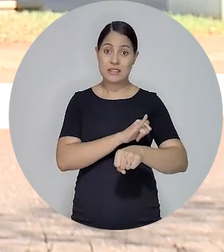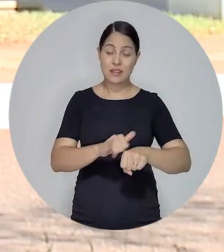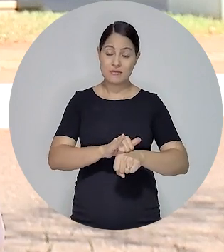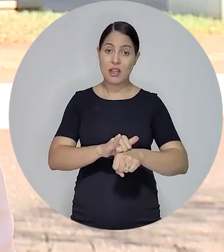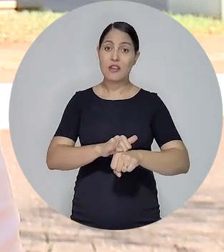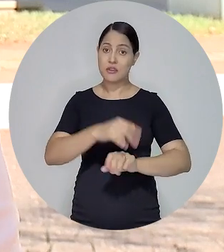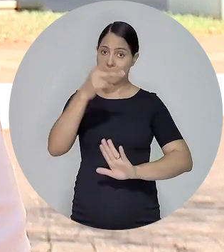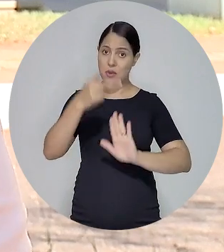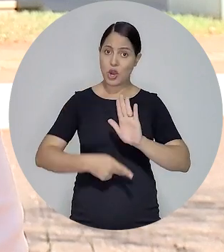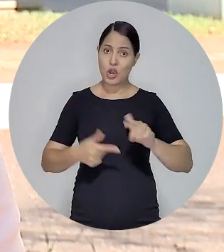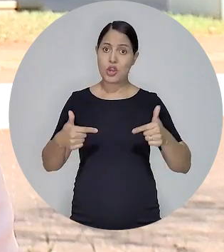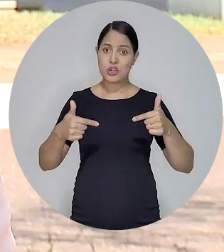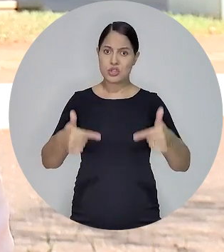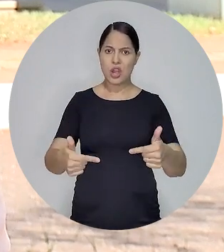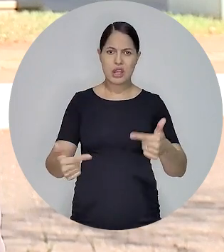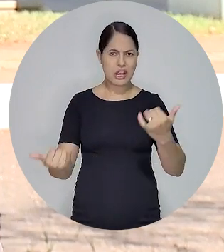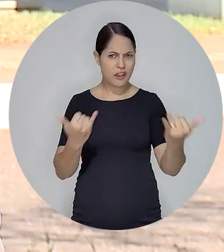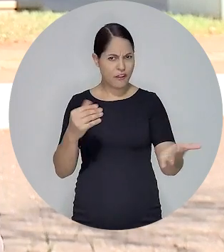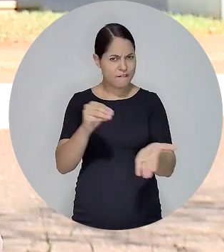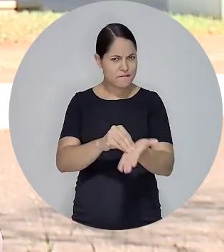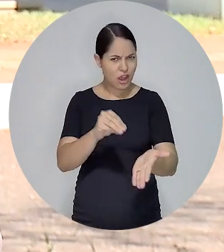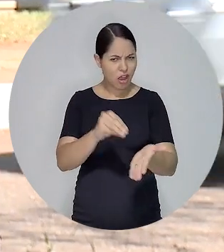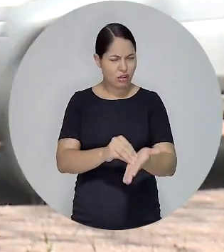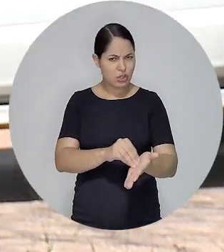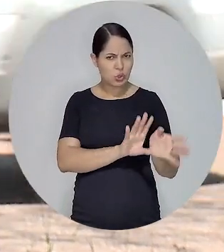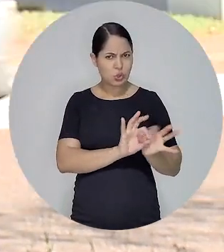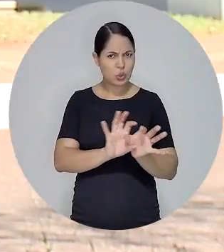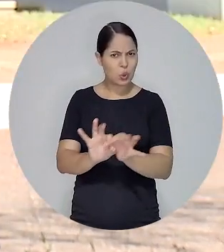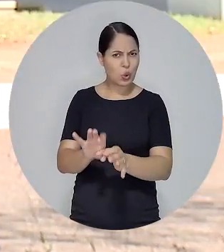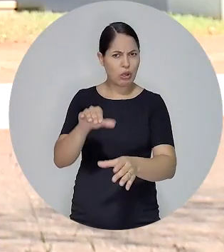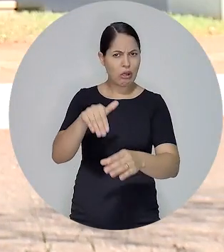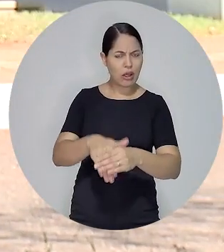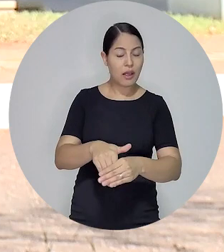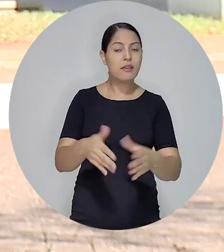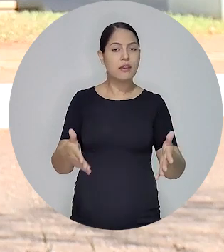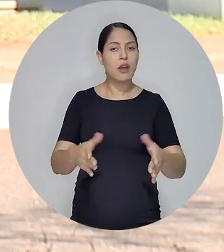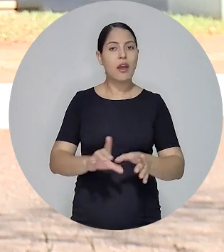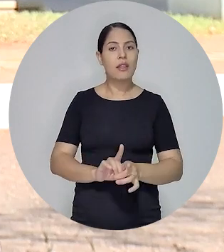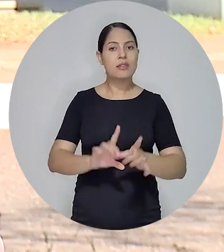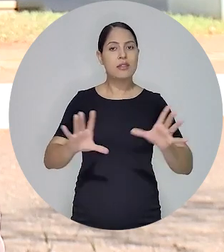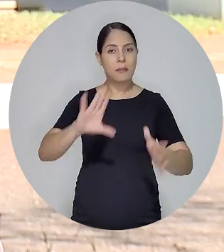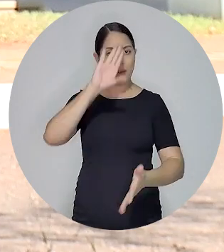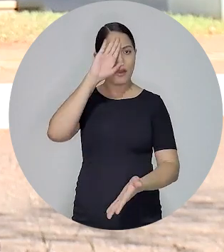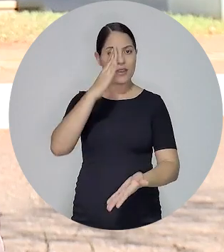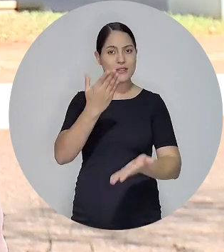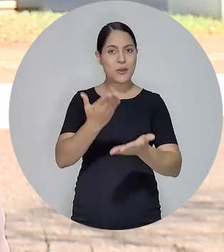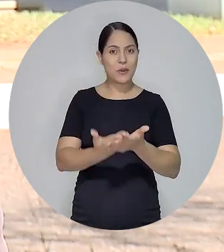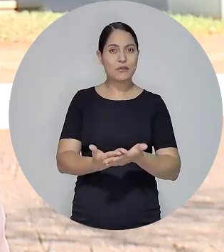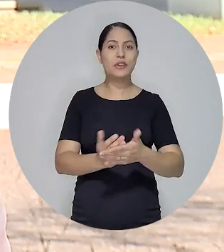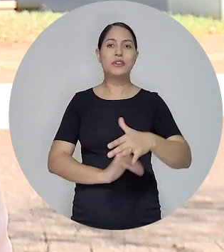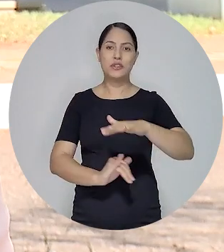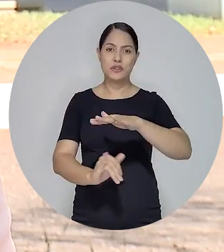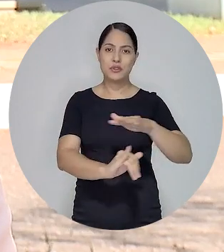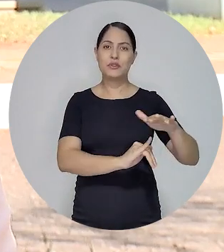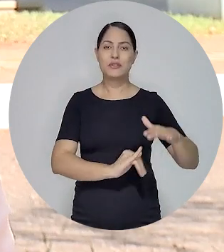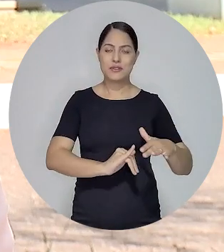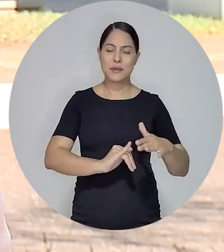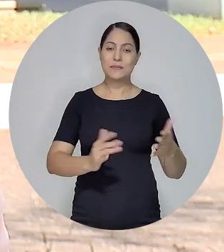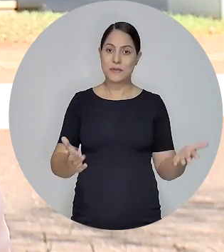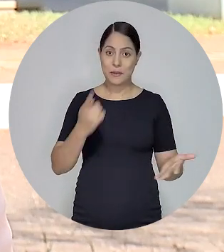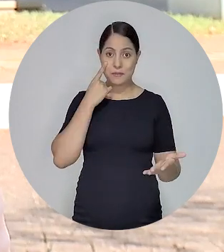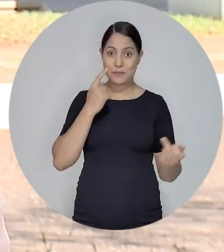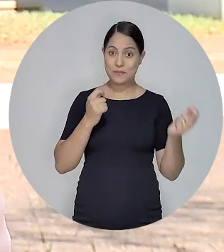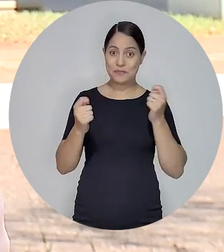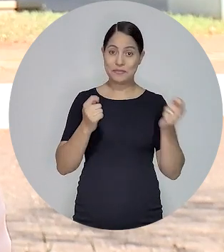de ações, medidas e projetos para o enfrentamento da desinformação no processo eleitoral e para o fortalecimento da